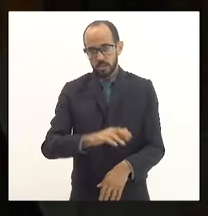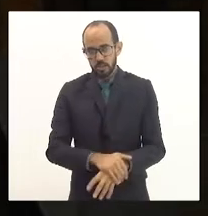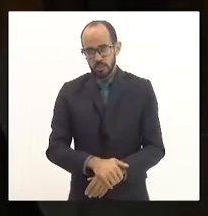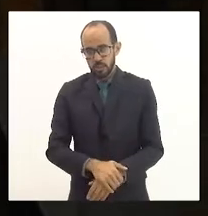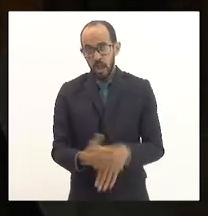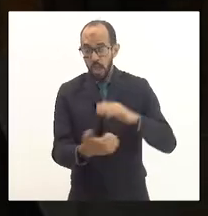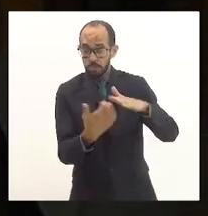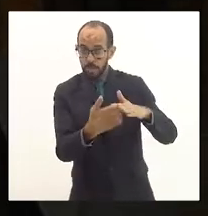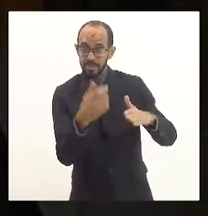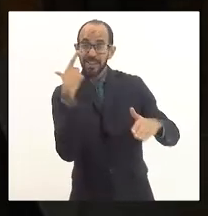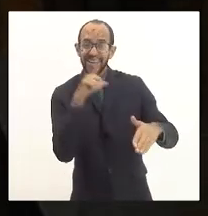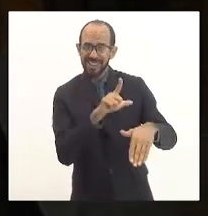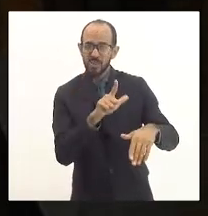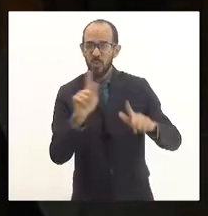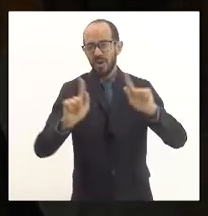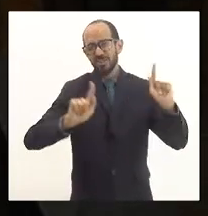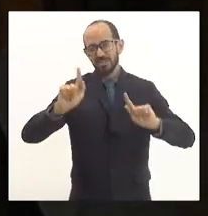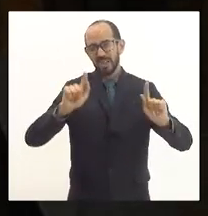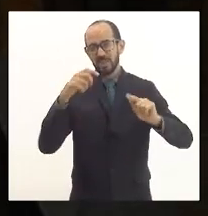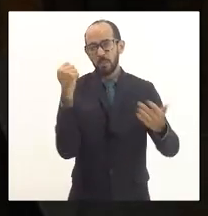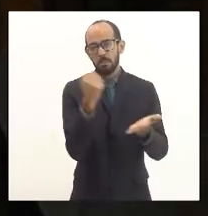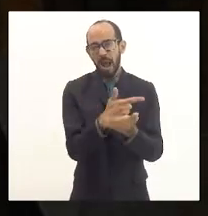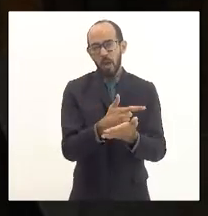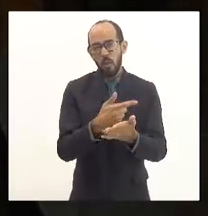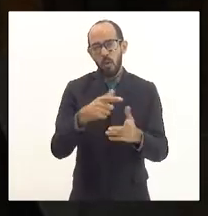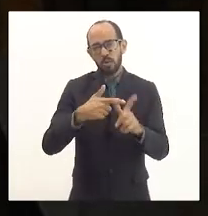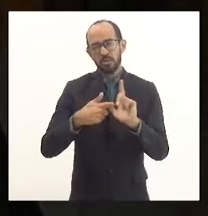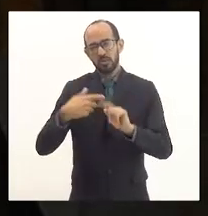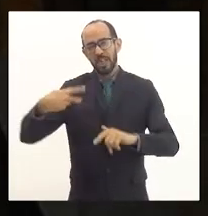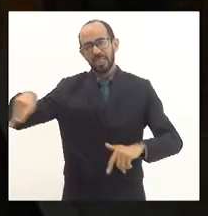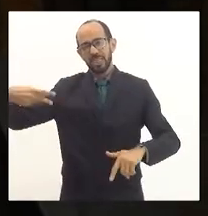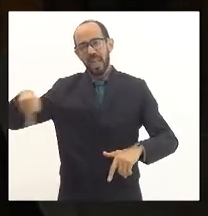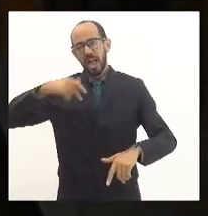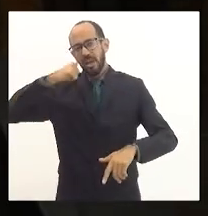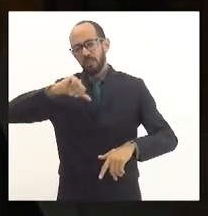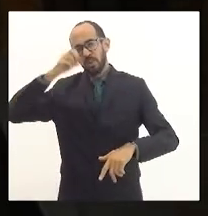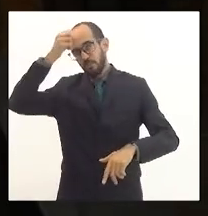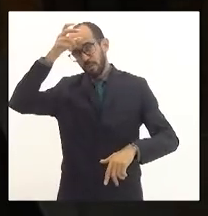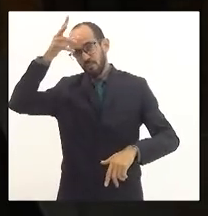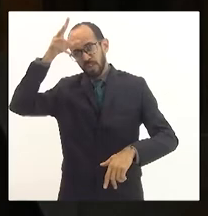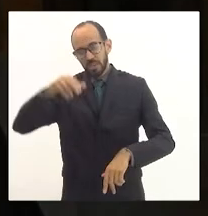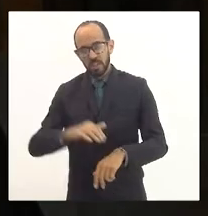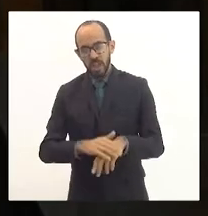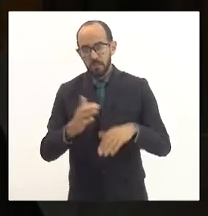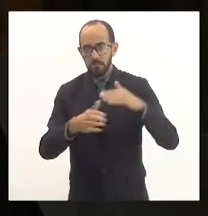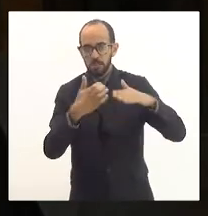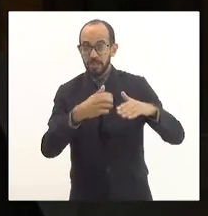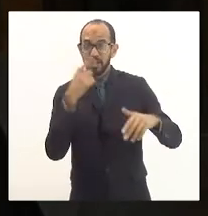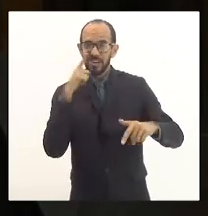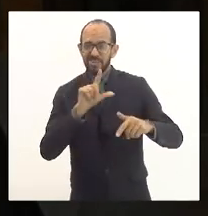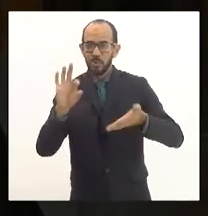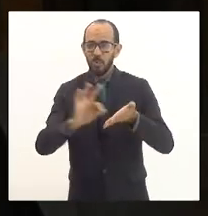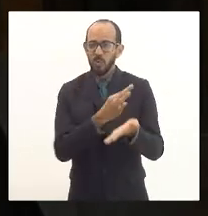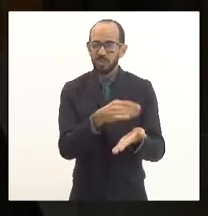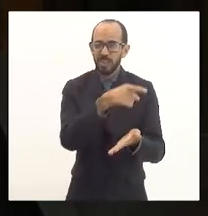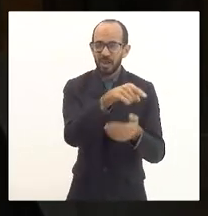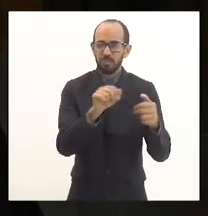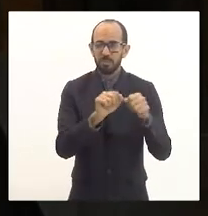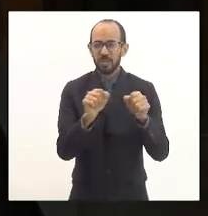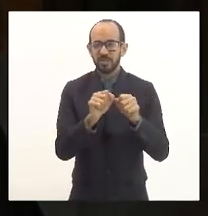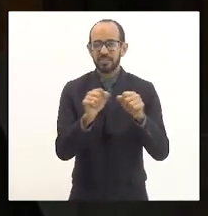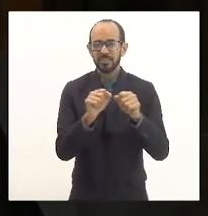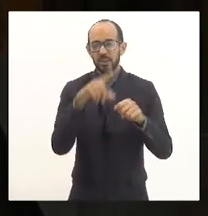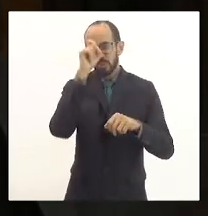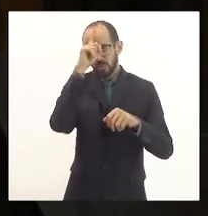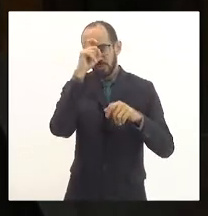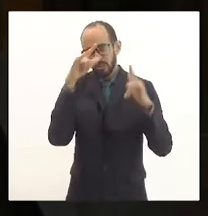o certame na cidade a empresa presidente foi empresa que ganhou aves ganhou o contrato para a montagem do hospital de